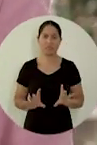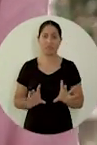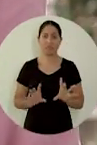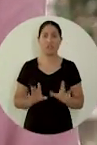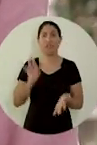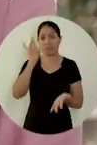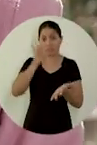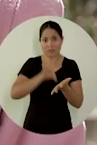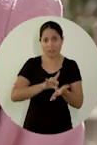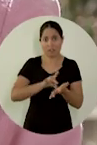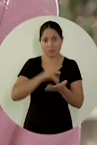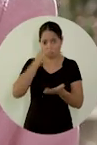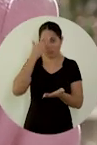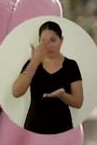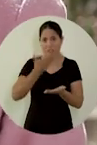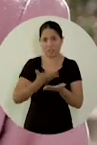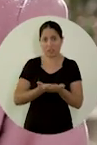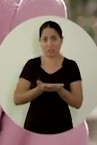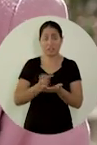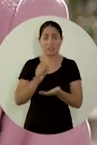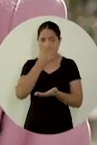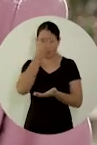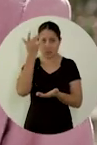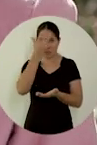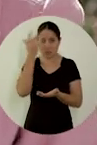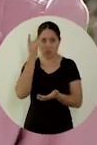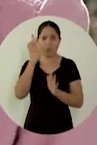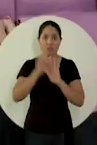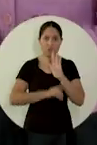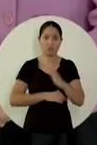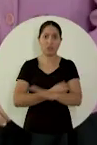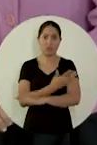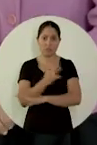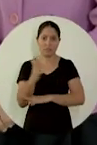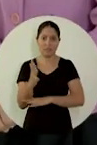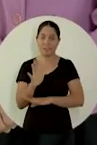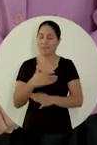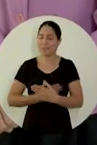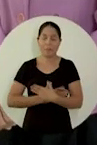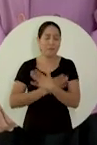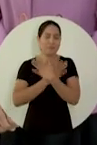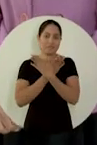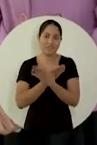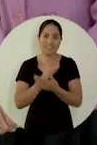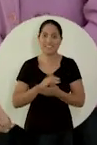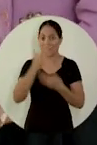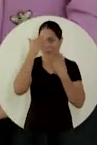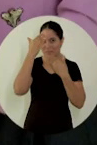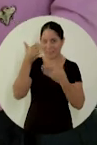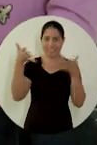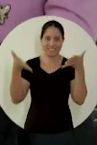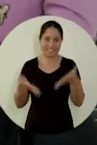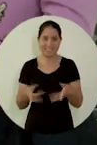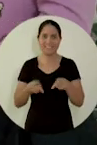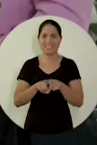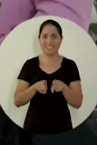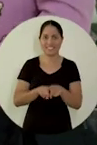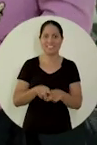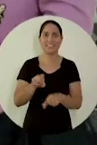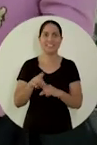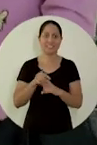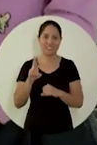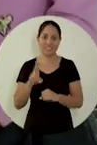tenho certeza que se alguém ainda não estudou direito ambiental e se dispuser a fazer isso, vai se apaixonar assim como eu me apaixonei. Muito